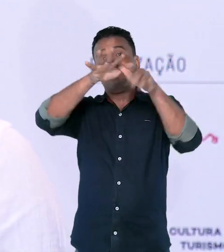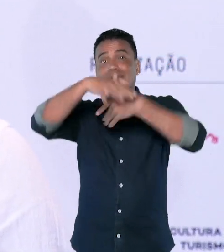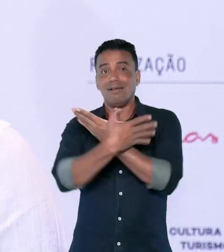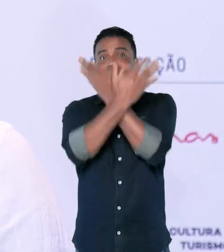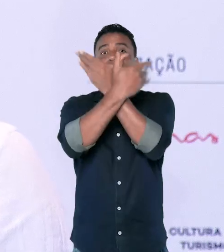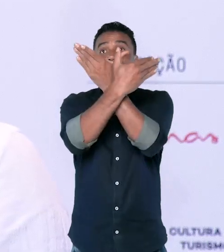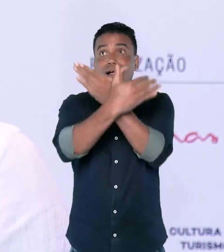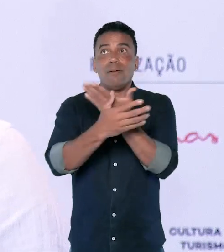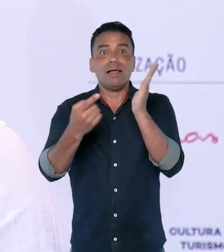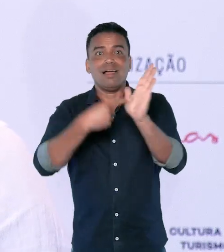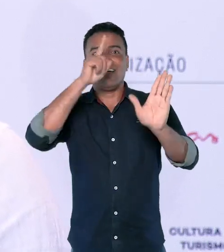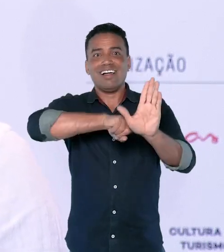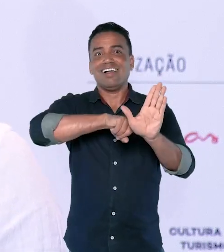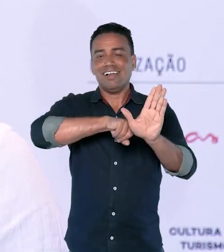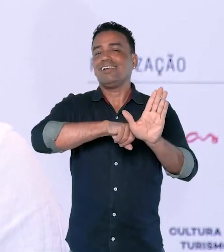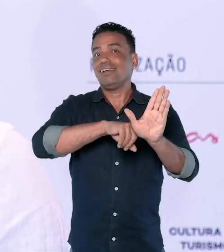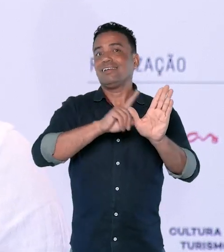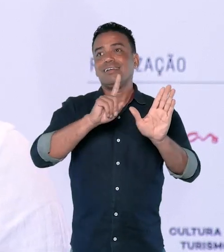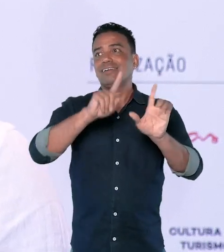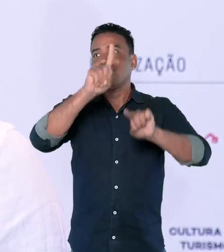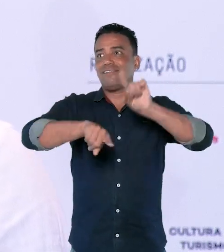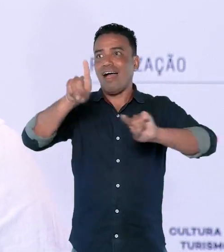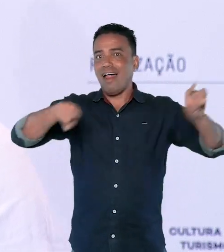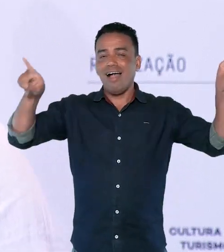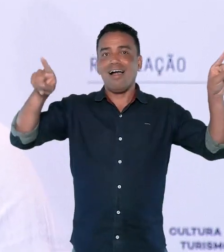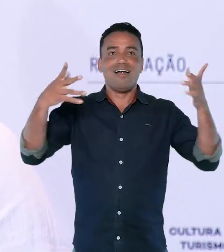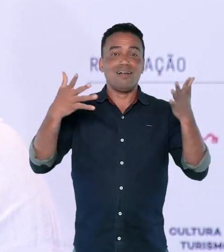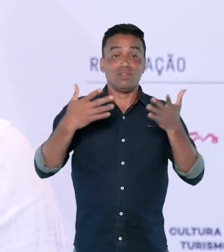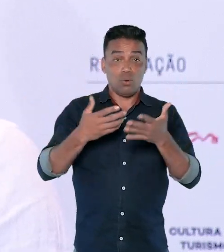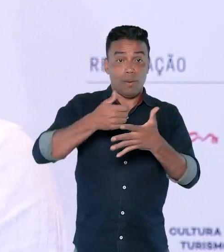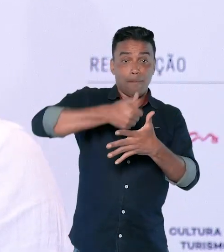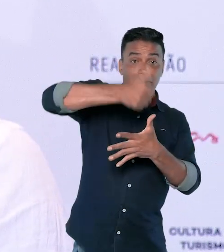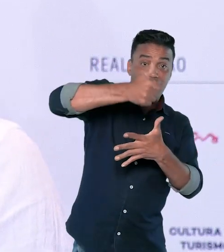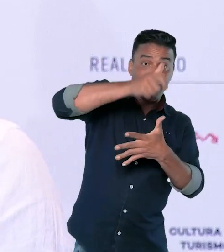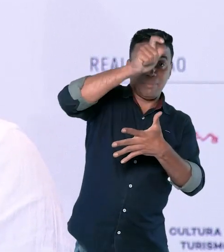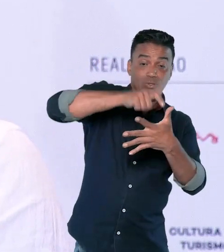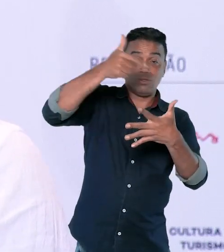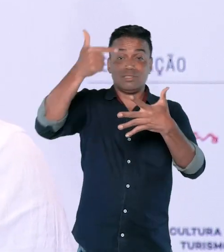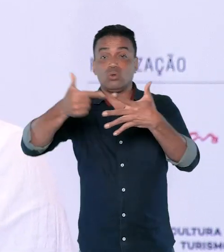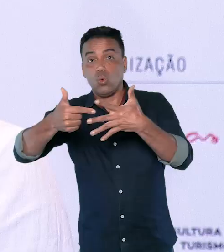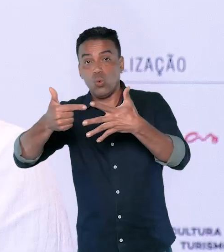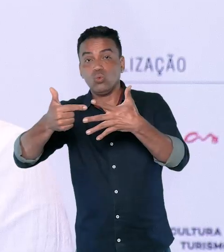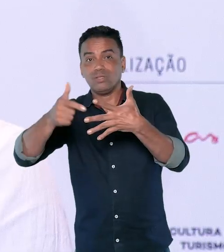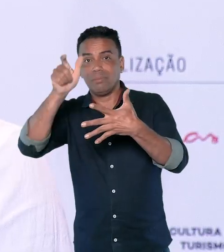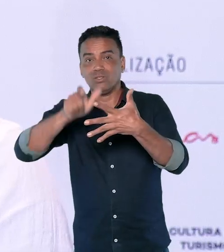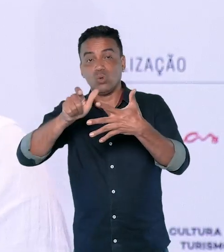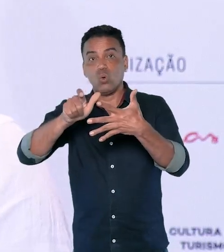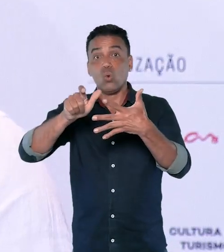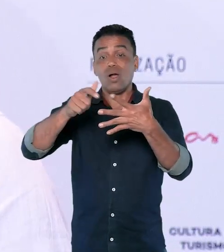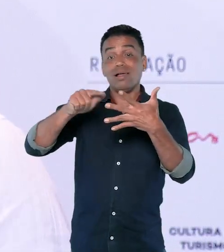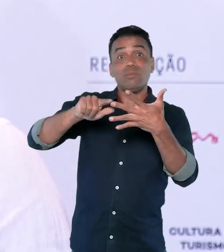conta dessas nuances, né? Então, começa na primeira pessoa, vai para a segunda pessoa, em determinados momentos